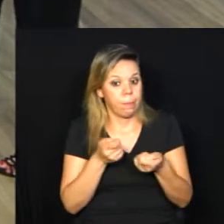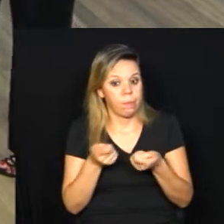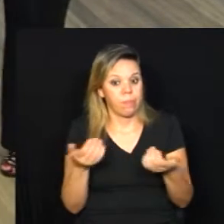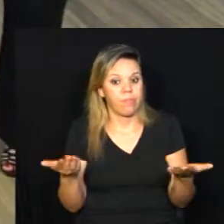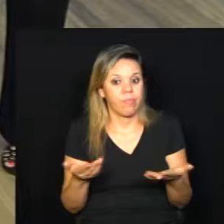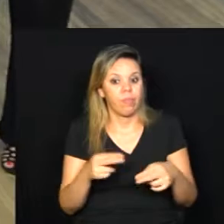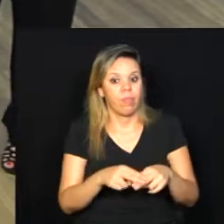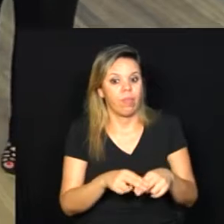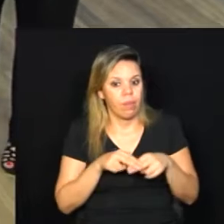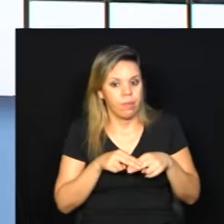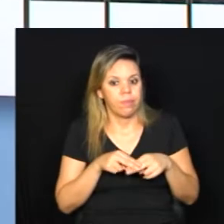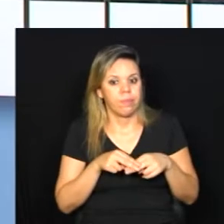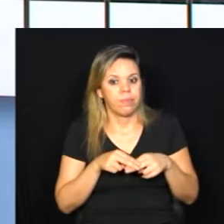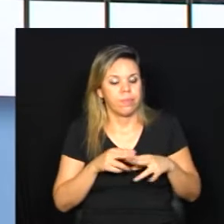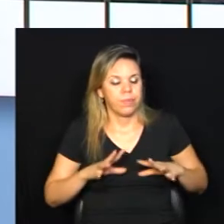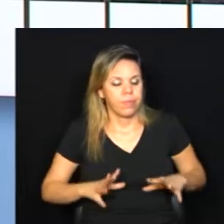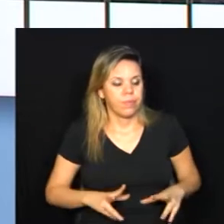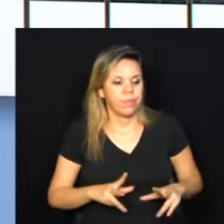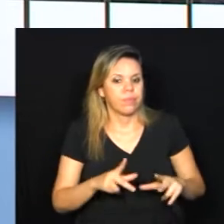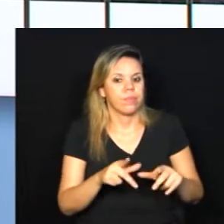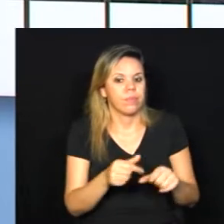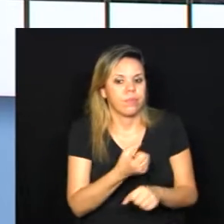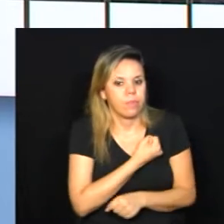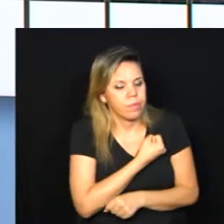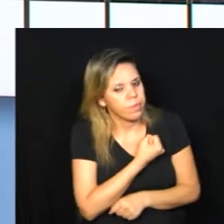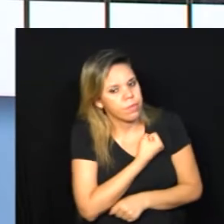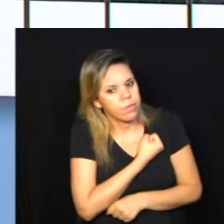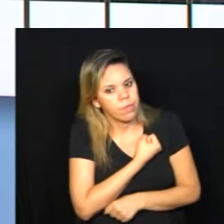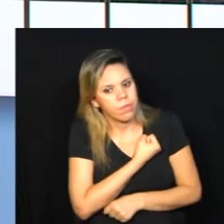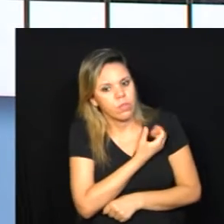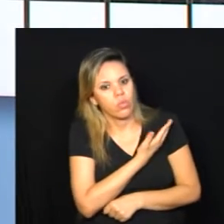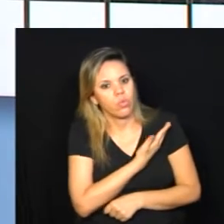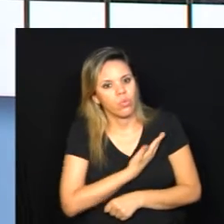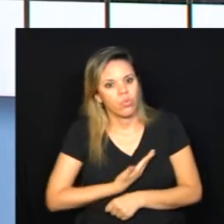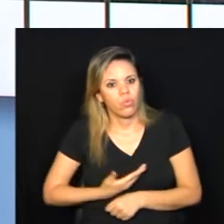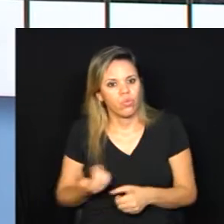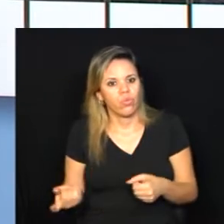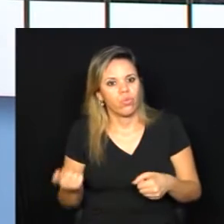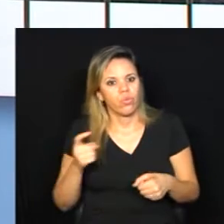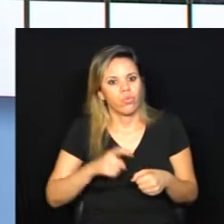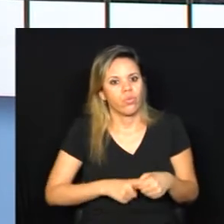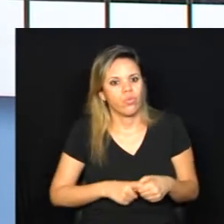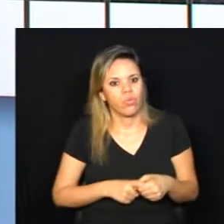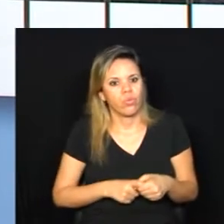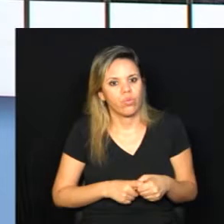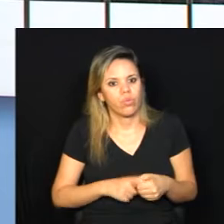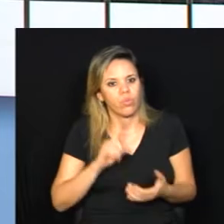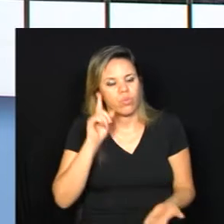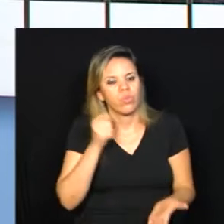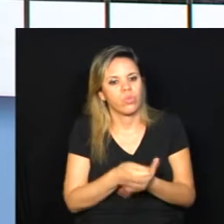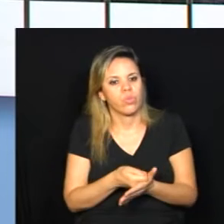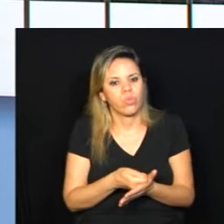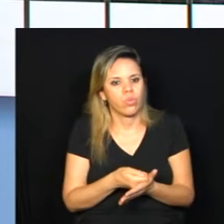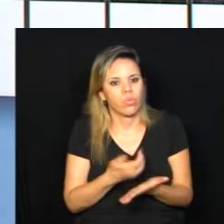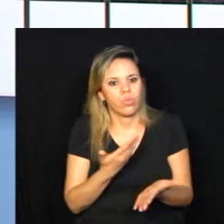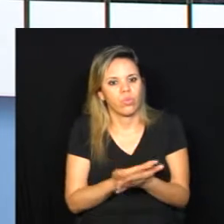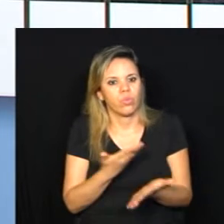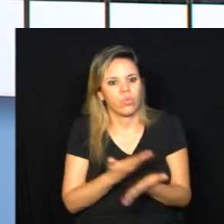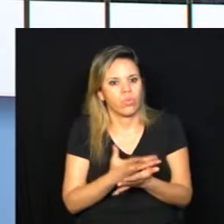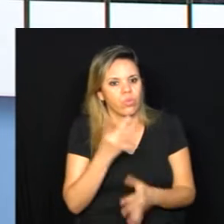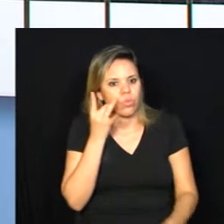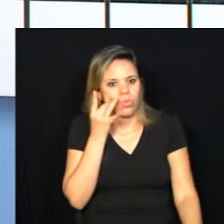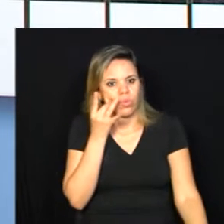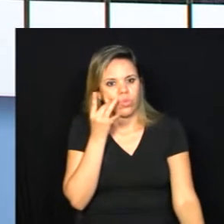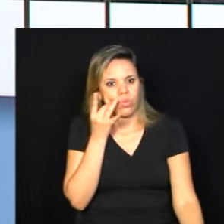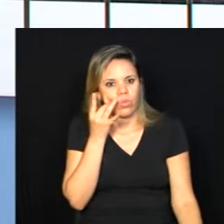por conta de todos esses números, o governo voltou atrás em uma decisão. As aulas presenciais